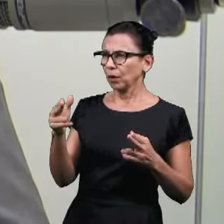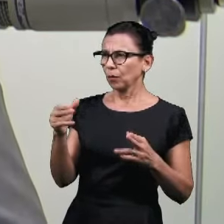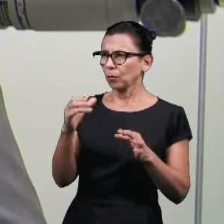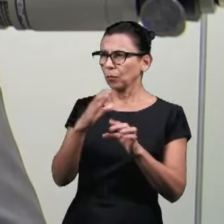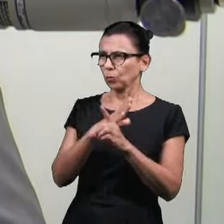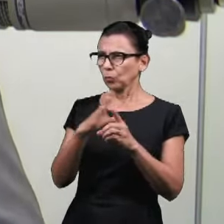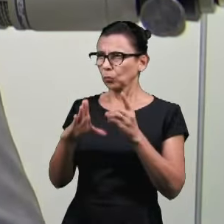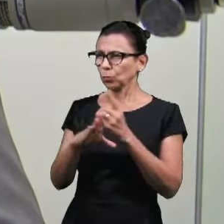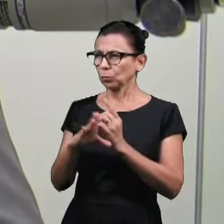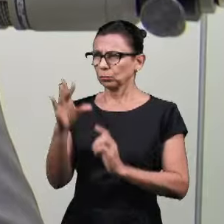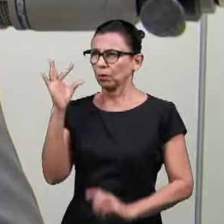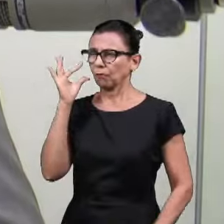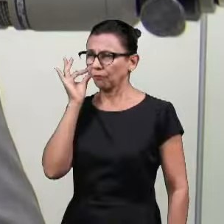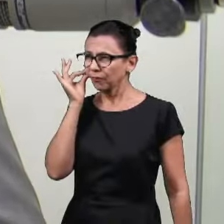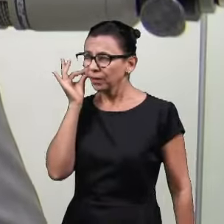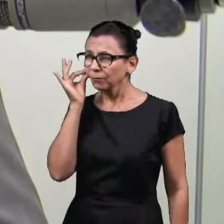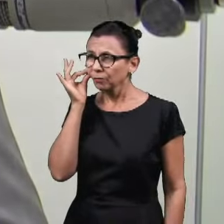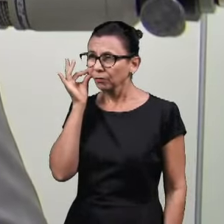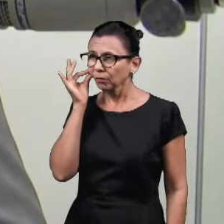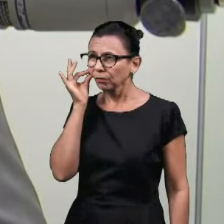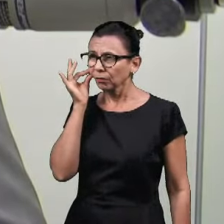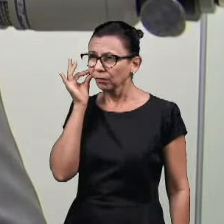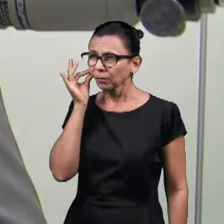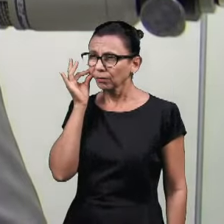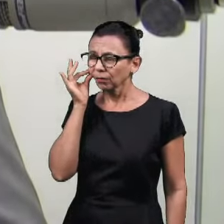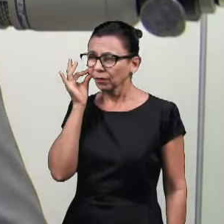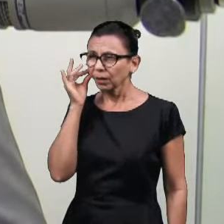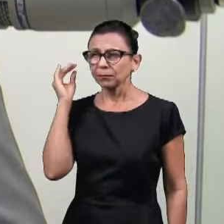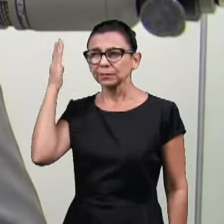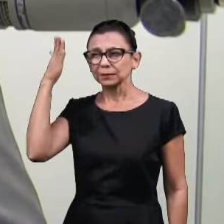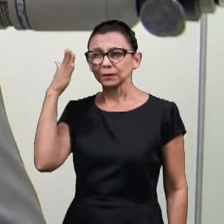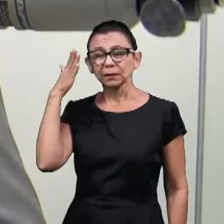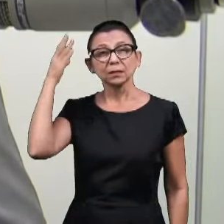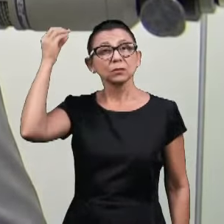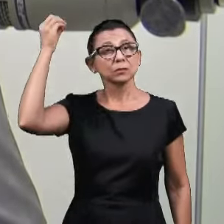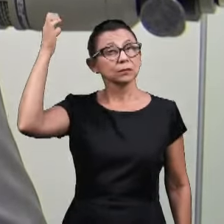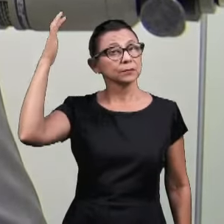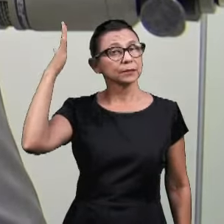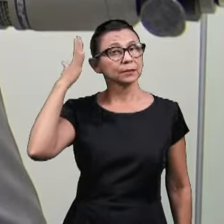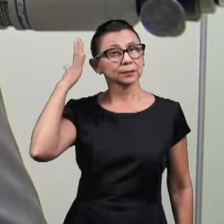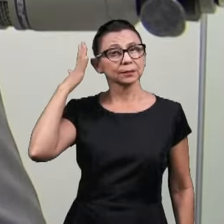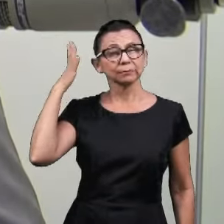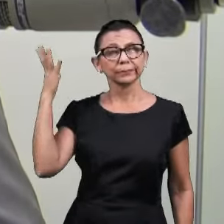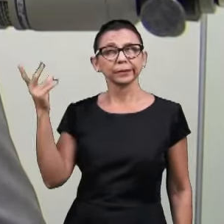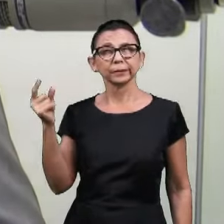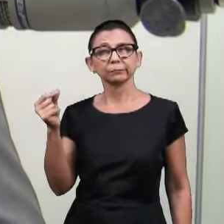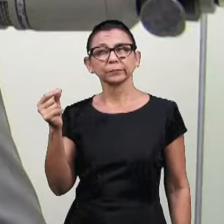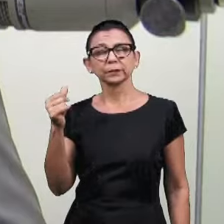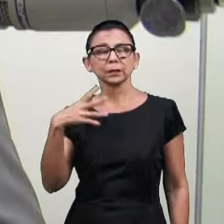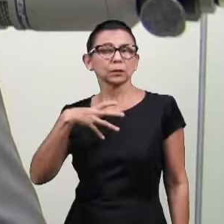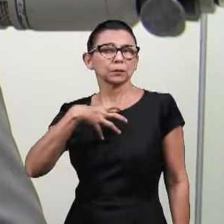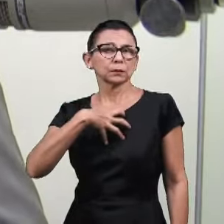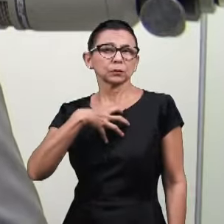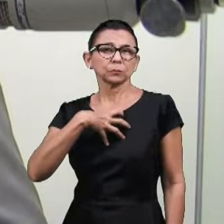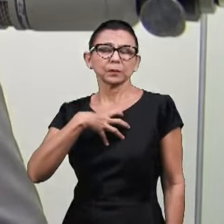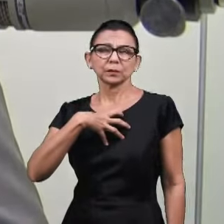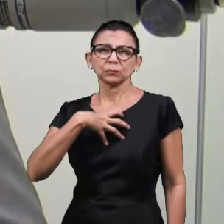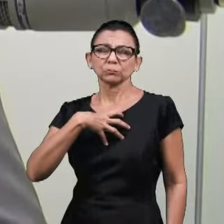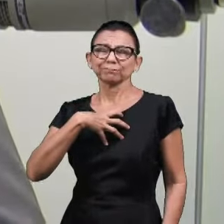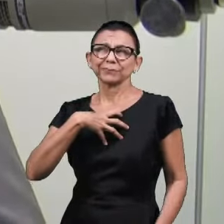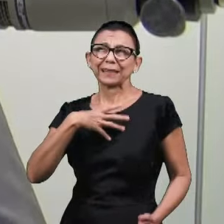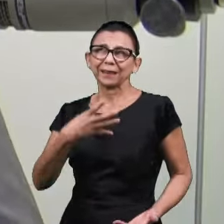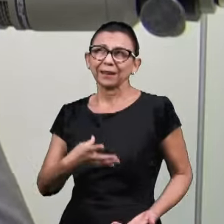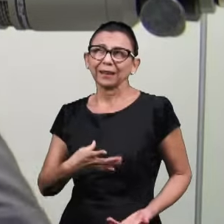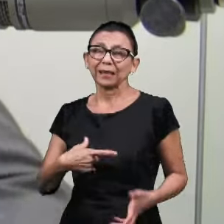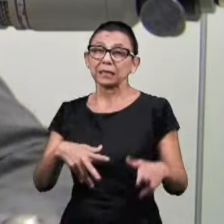câmera, a mensagem, a revelação que o senhor traz, o sentimento assim da responsabilidade, apesar de